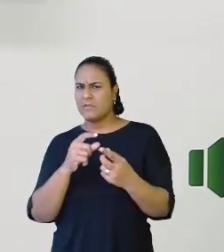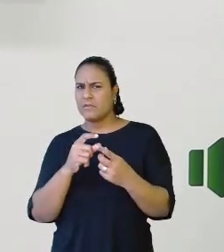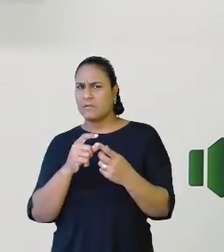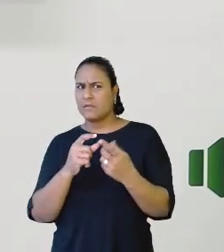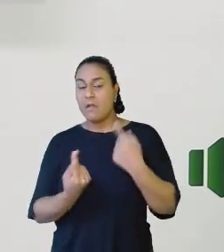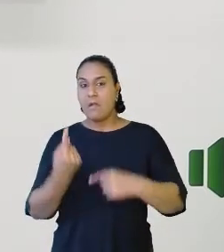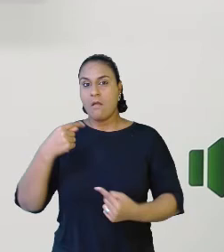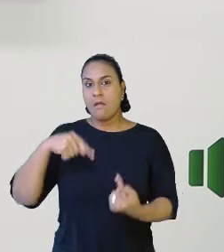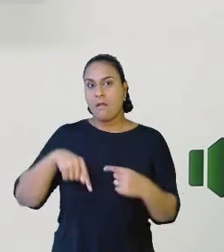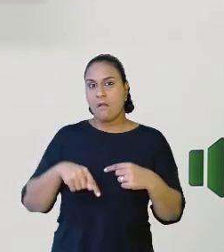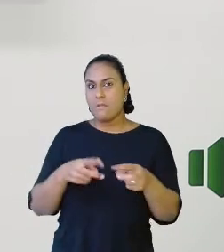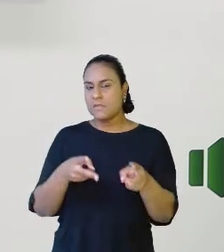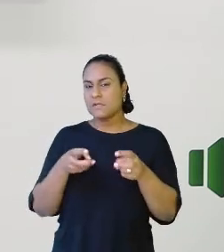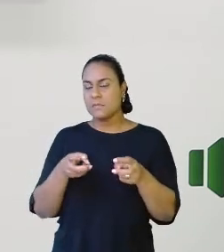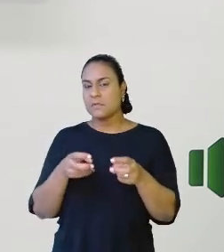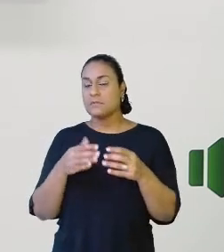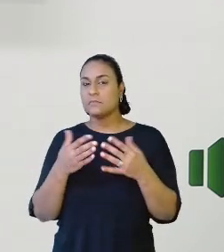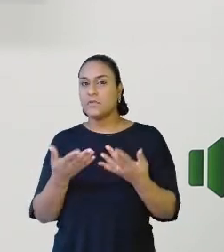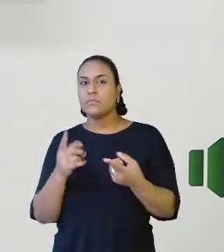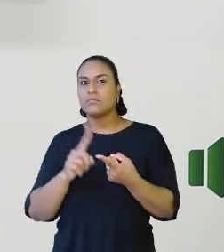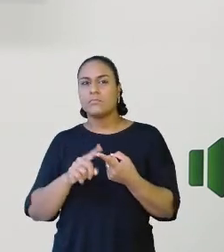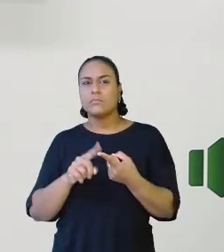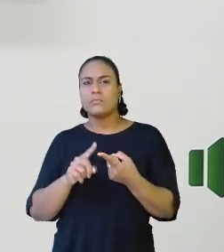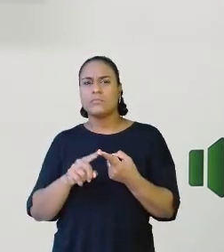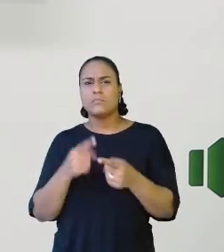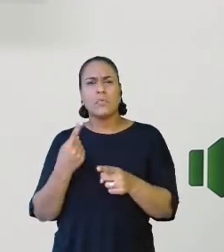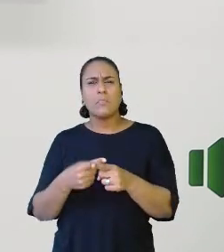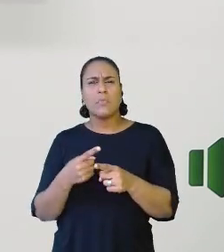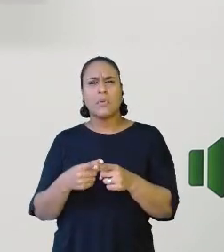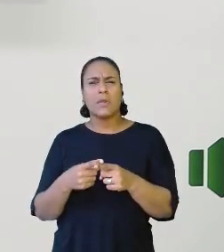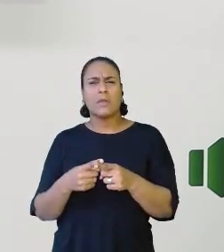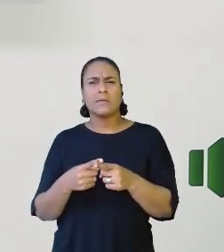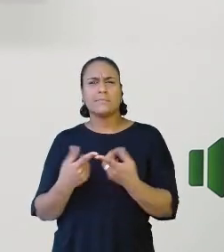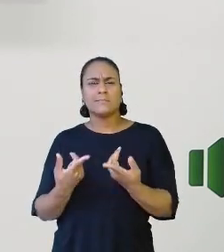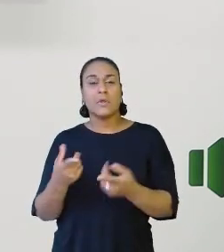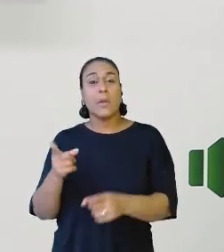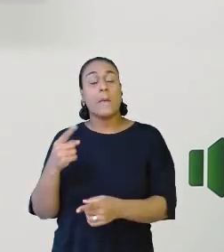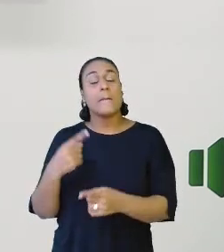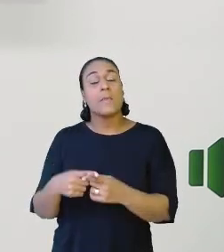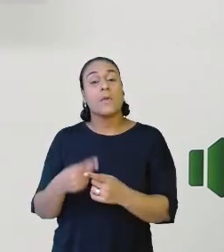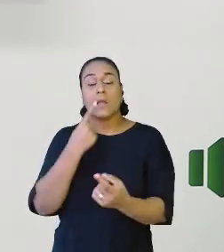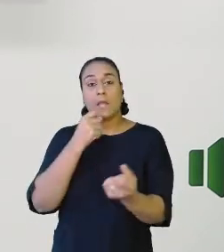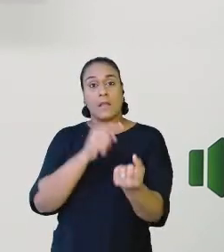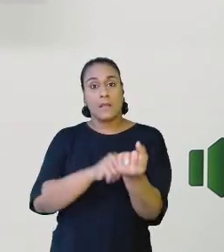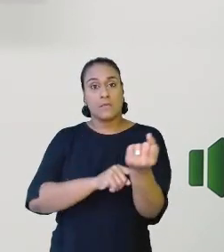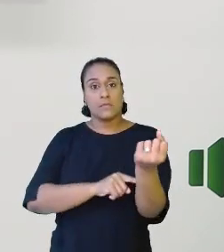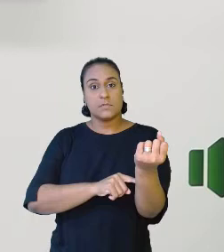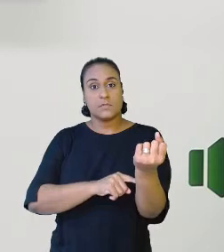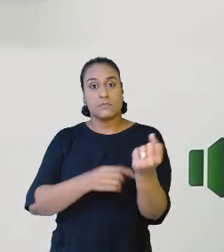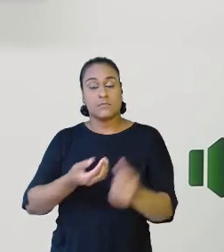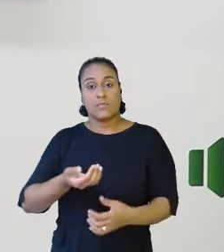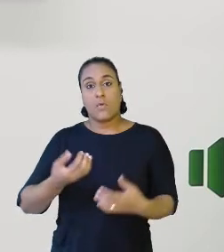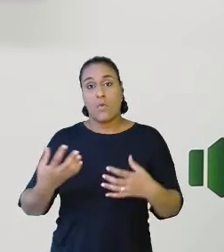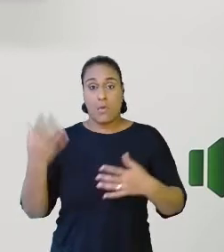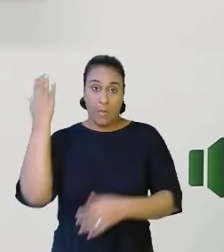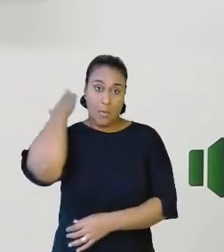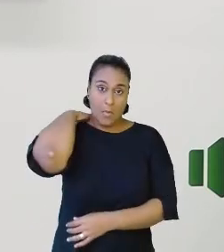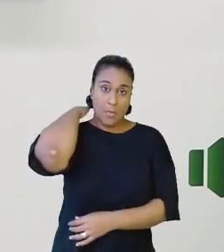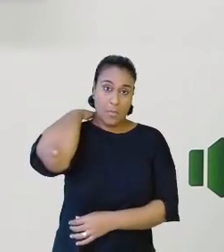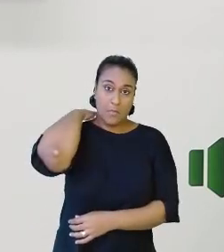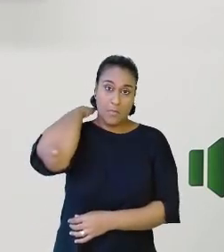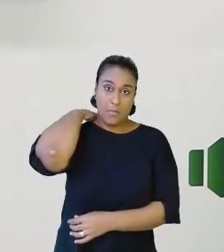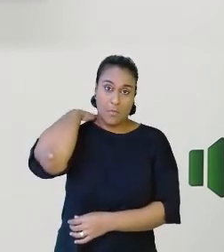Perceberam? Pequena circulação, por que esse nome? Óbvio, porque é o sangue que vai sair dos pulmões e depois